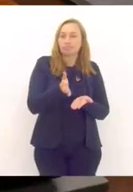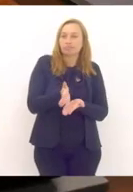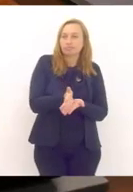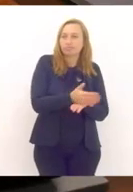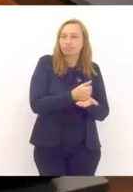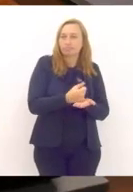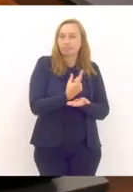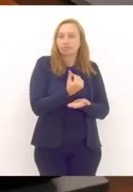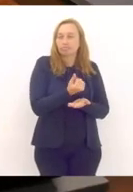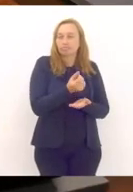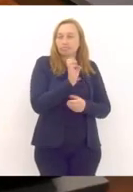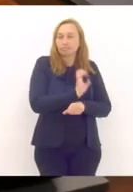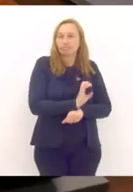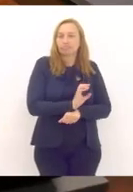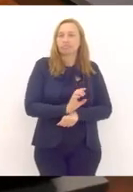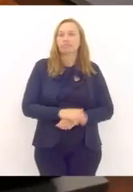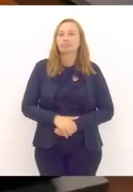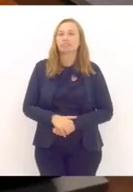No final, secretário...